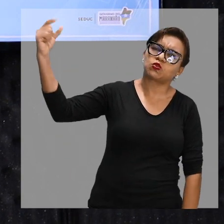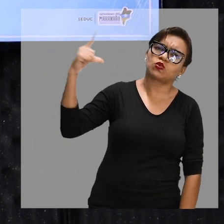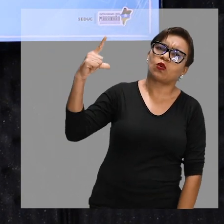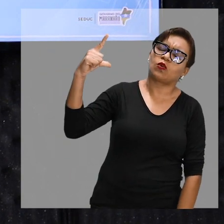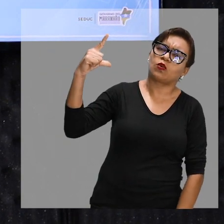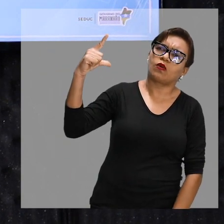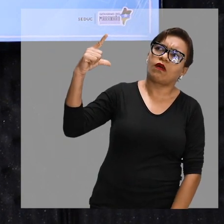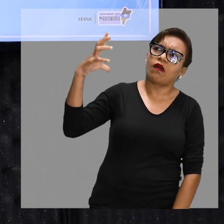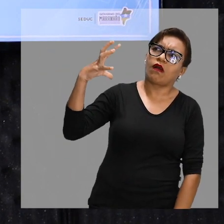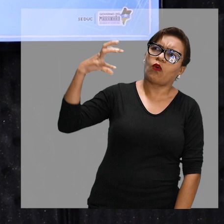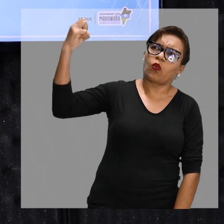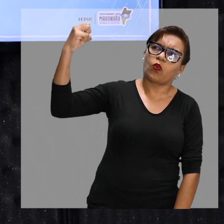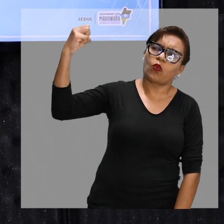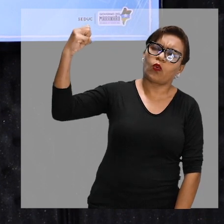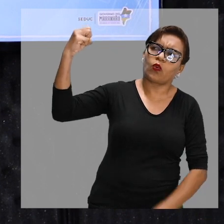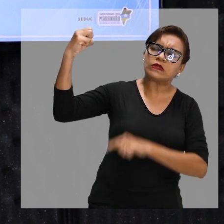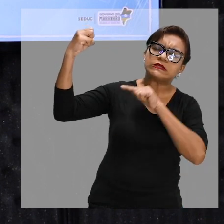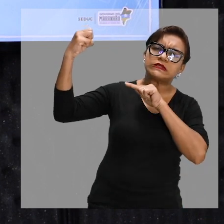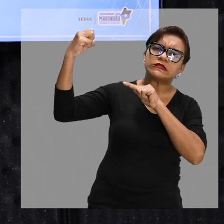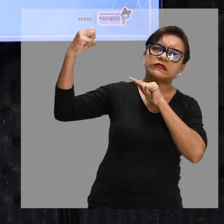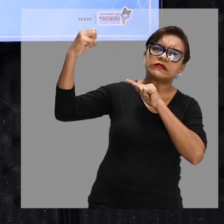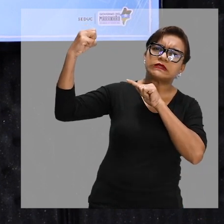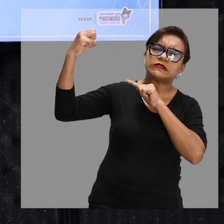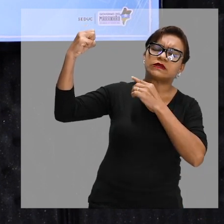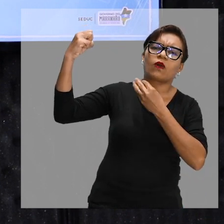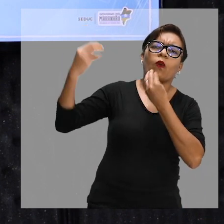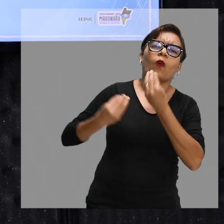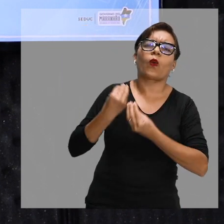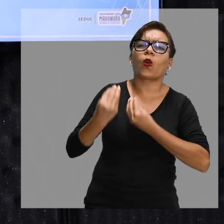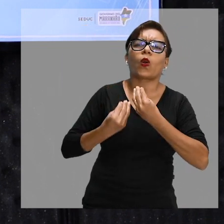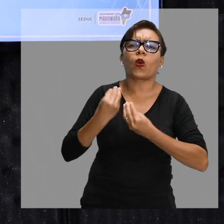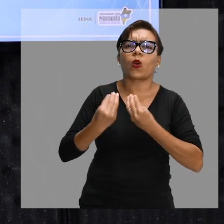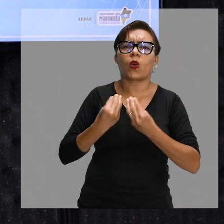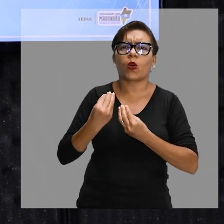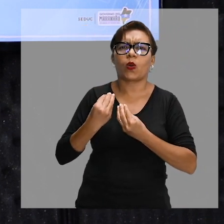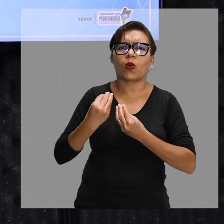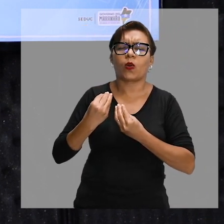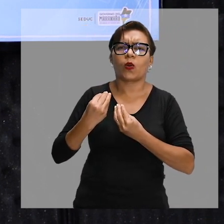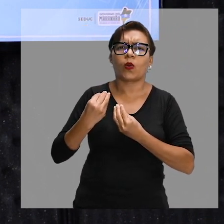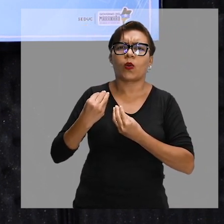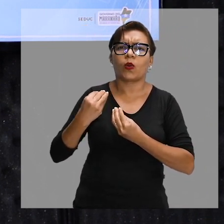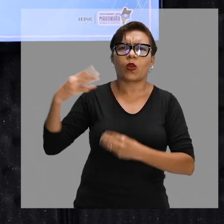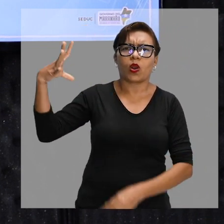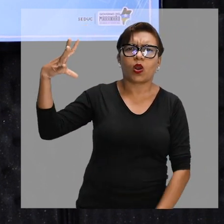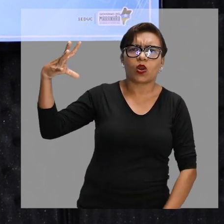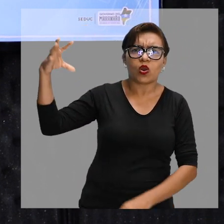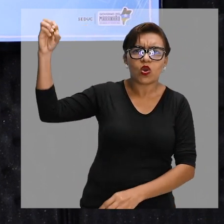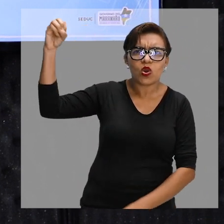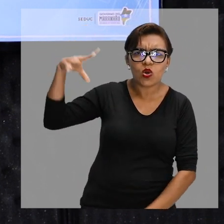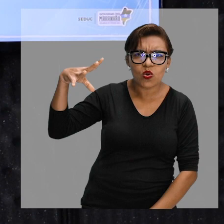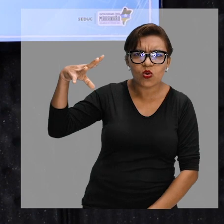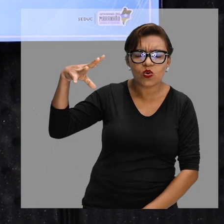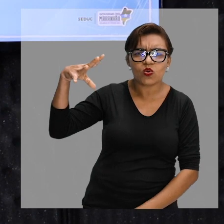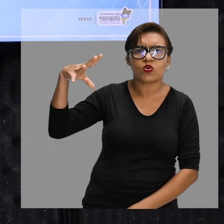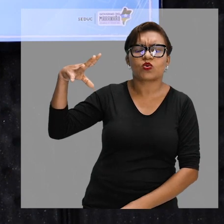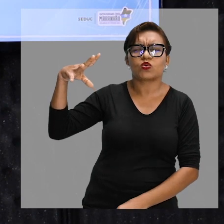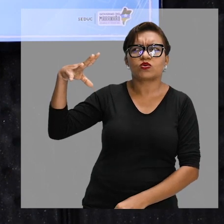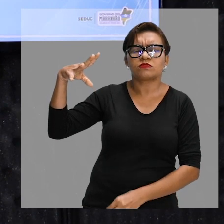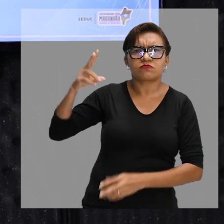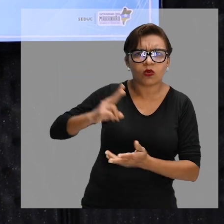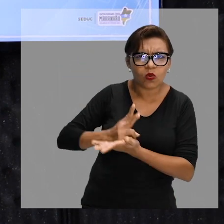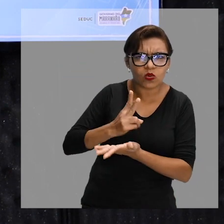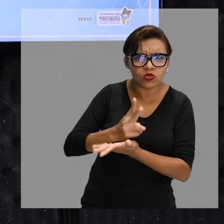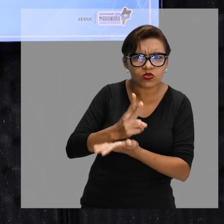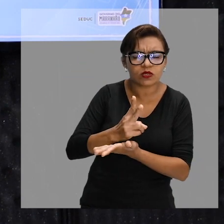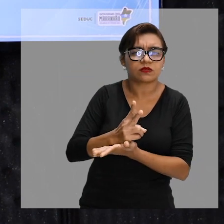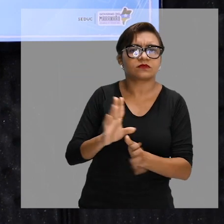apagasse, deixasse de emitir luz, continuaria sendo uma fonte de luz primária? Não. Se ele deixou de emitir luz,